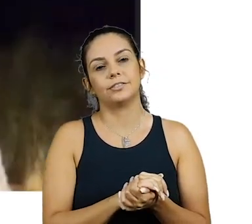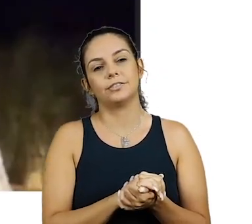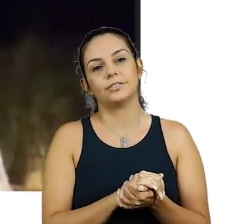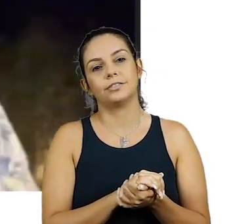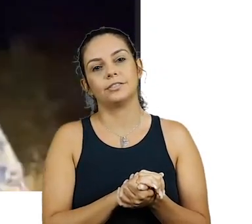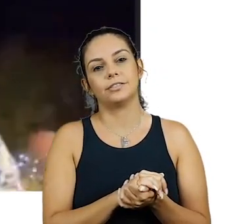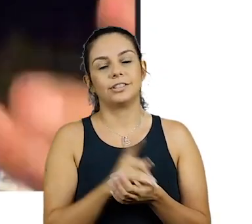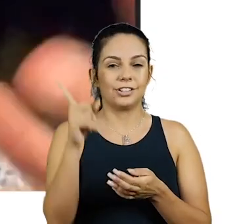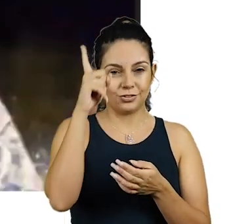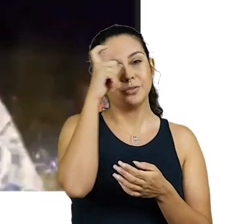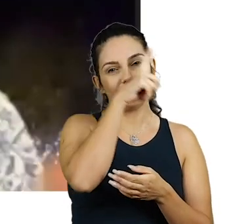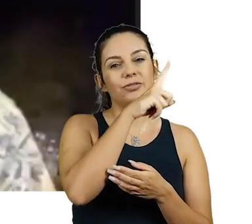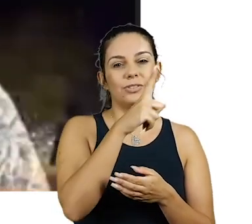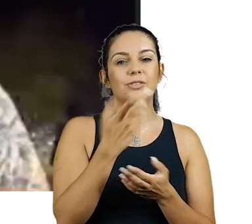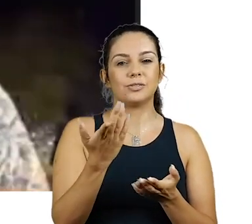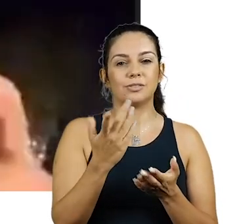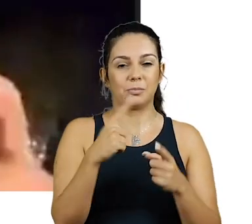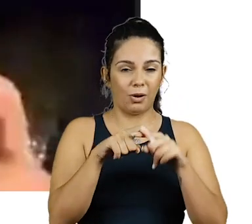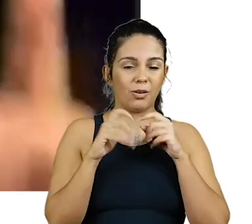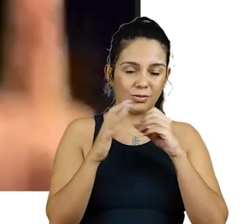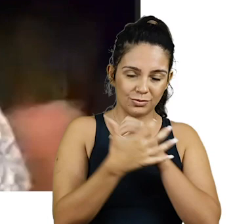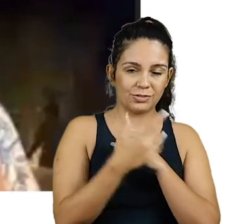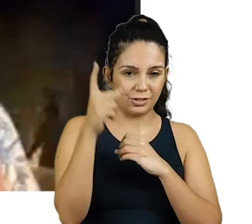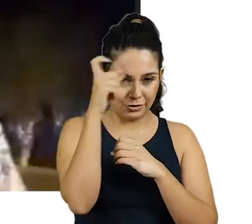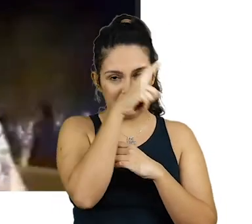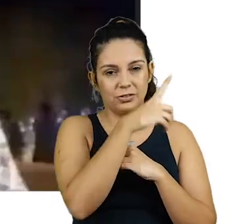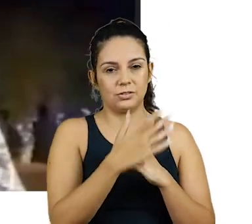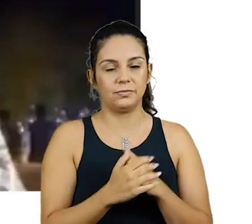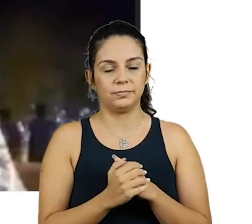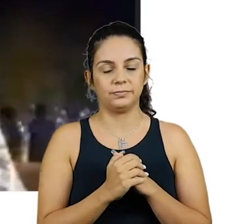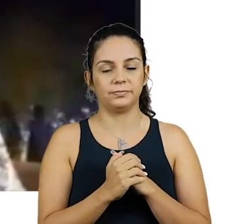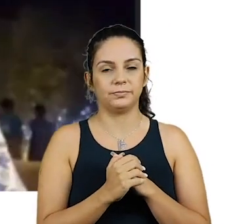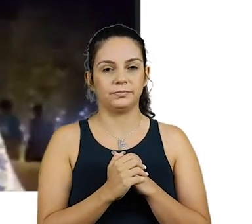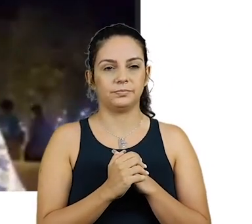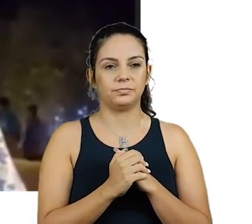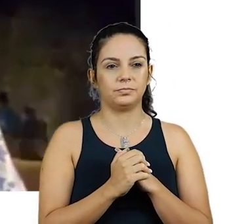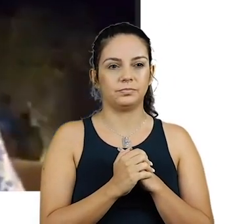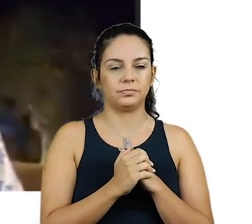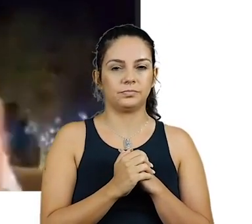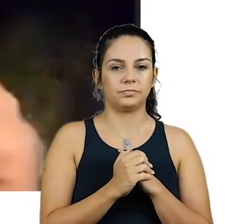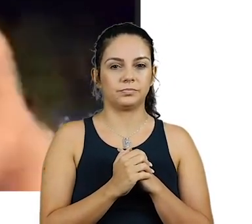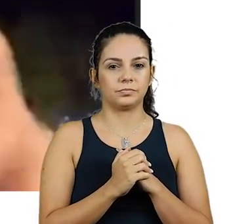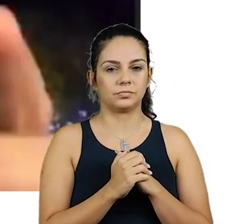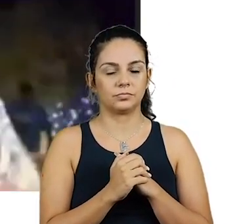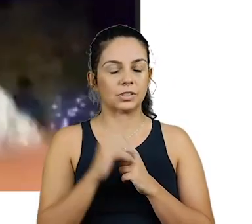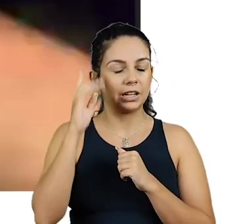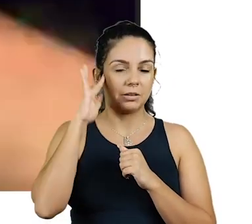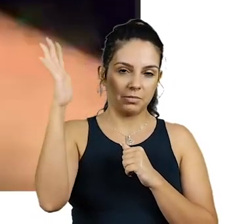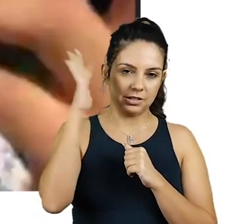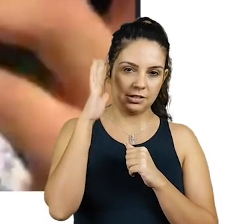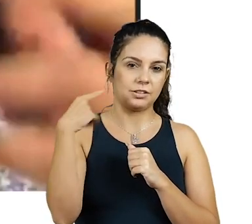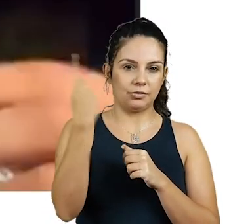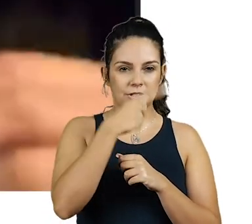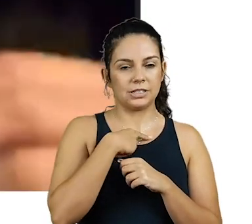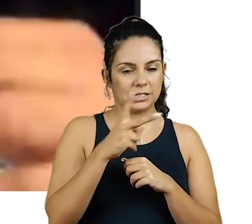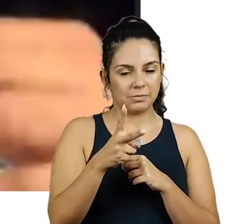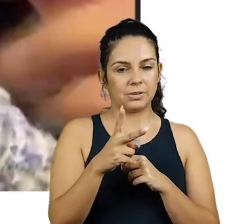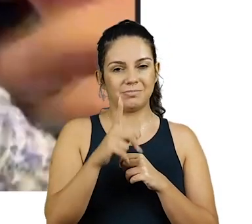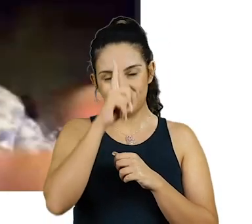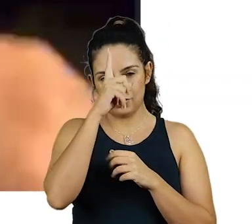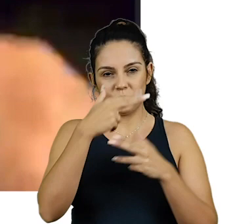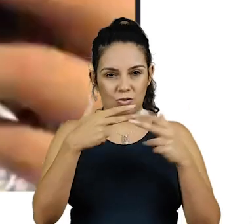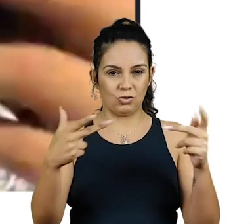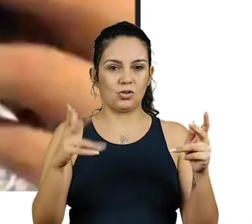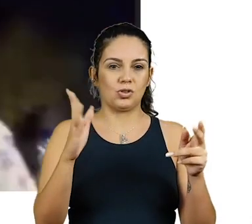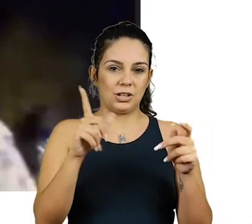acústica, mas aí já inventou. Então tá difícil bolar, ideia a gente tem sempre, mas